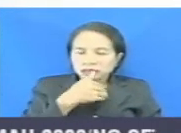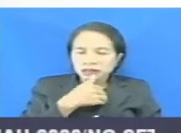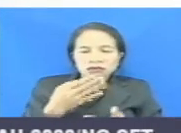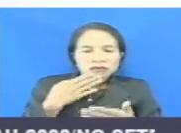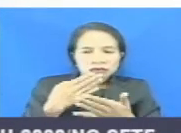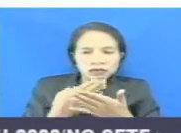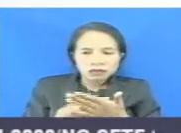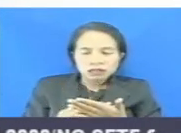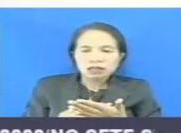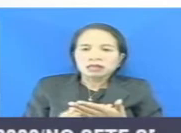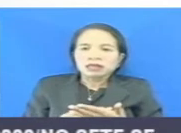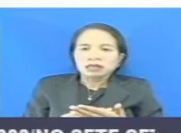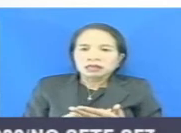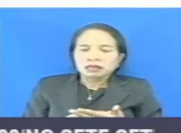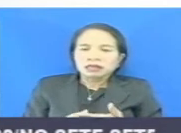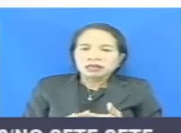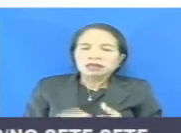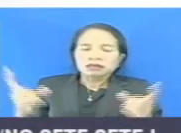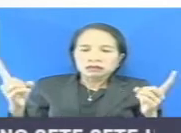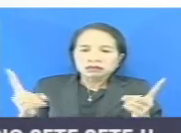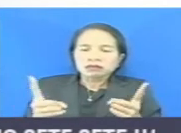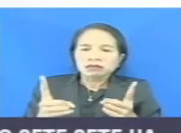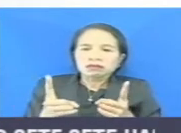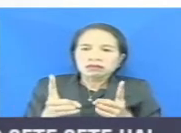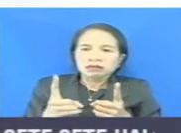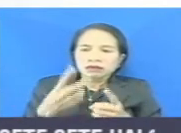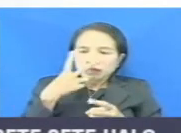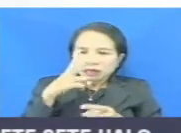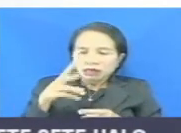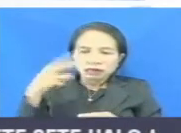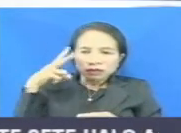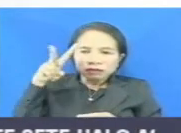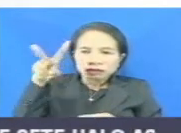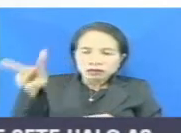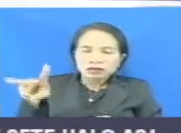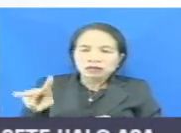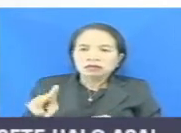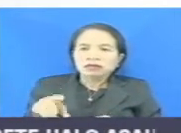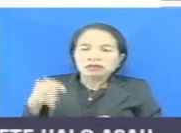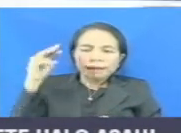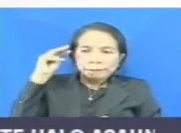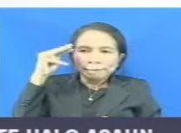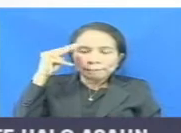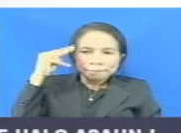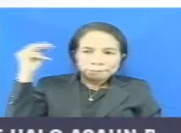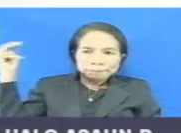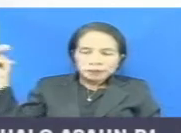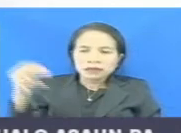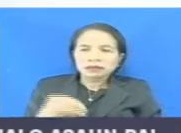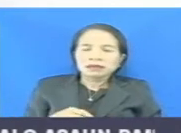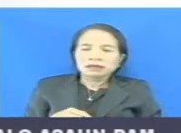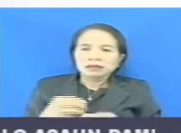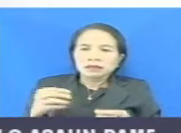máximo a tu adapta a minha visão ou missão. Tamba maioria notícia, ao bele dejam